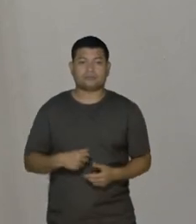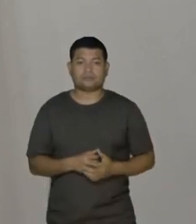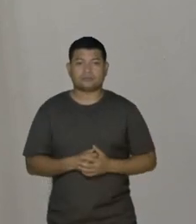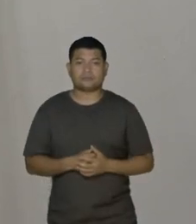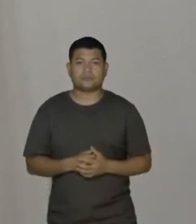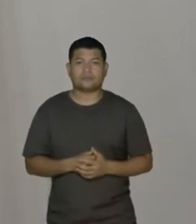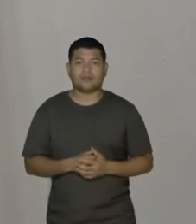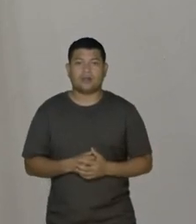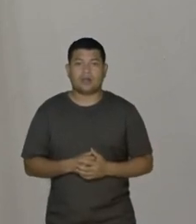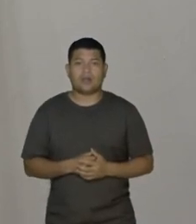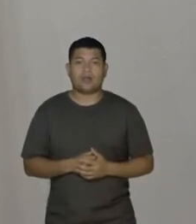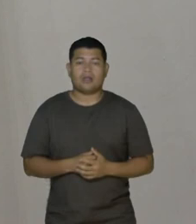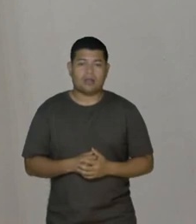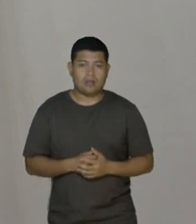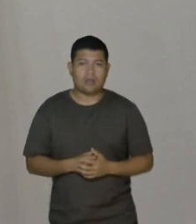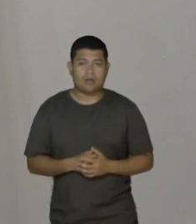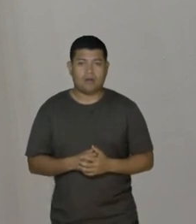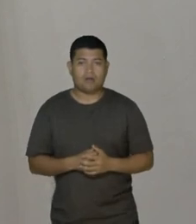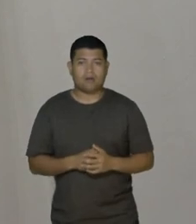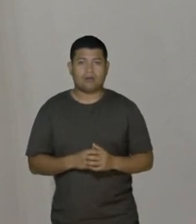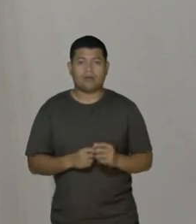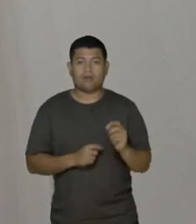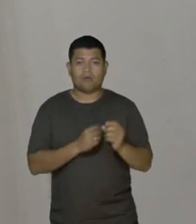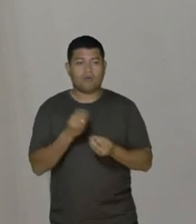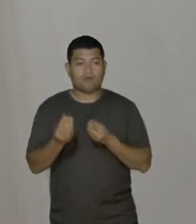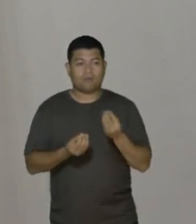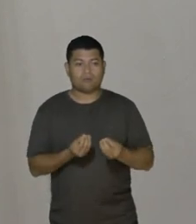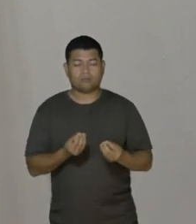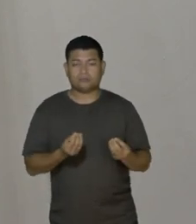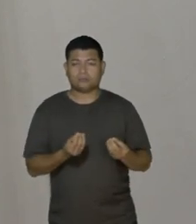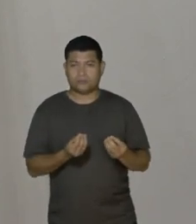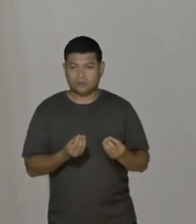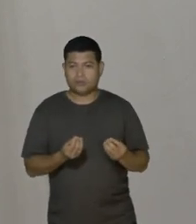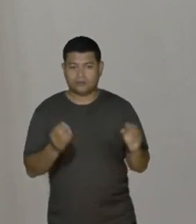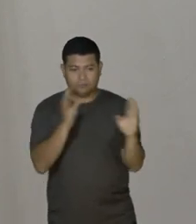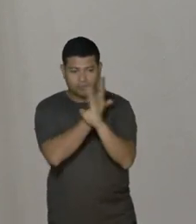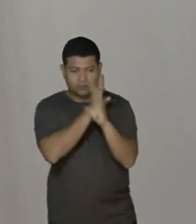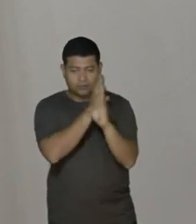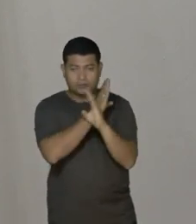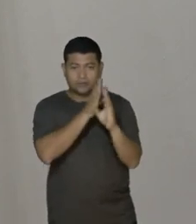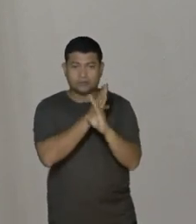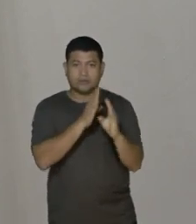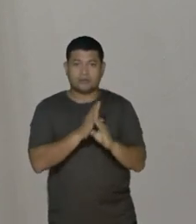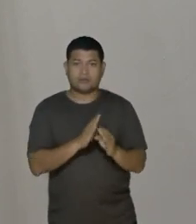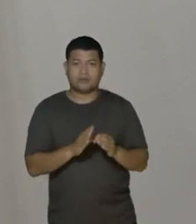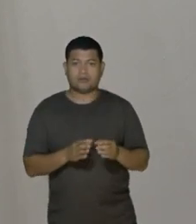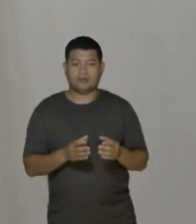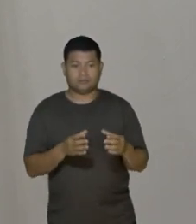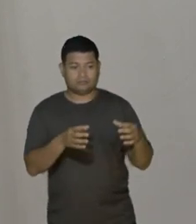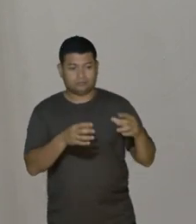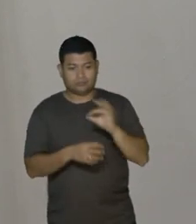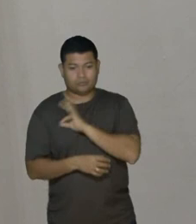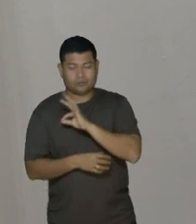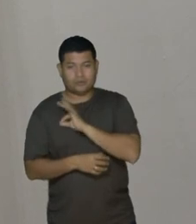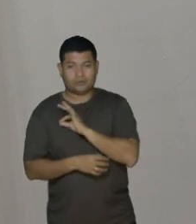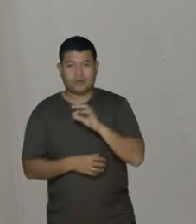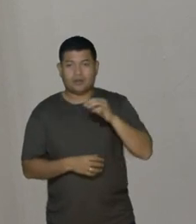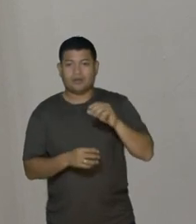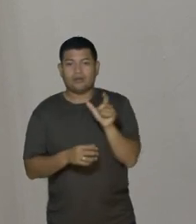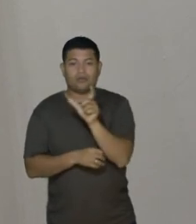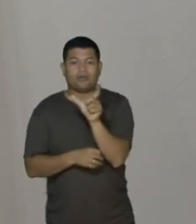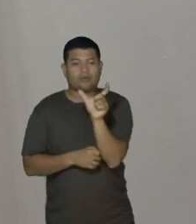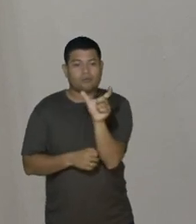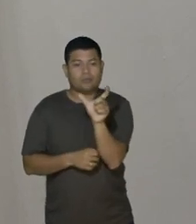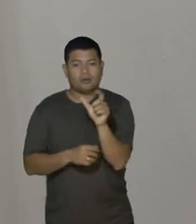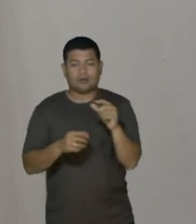operação chamada Operação Mensageiro, que investiga a fraude, licitação, corrupção ativa e